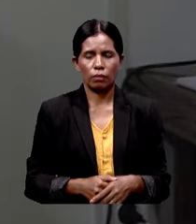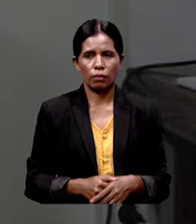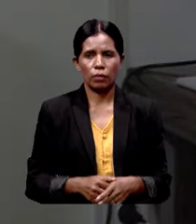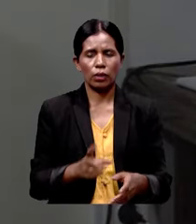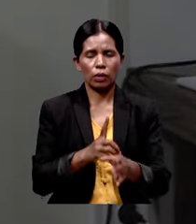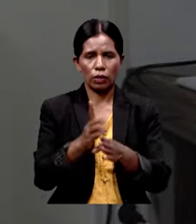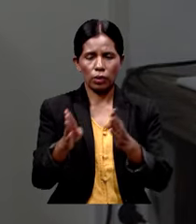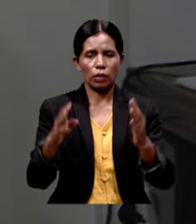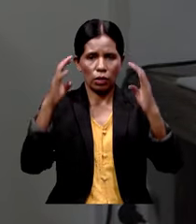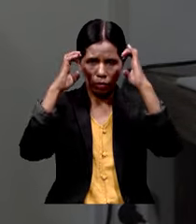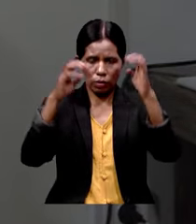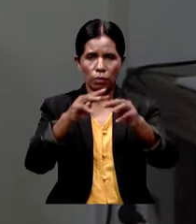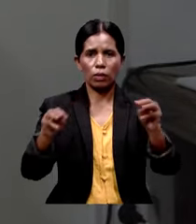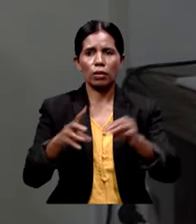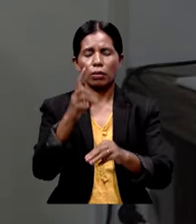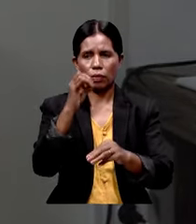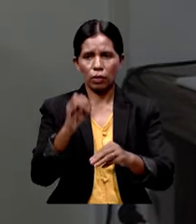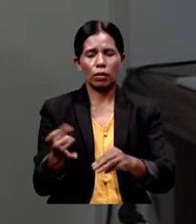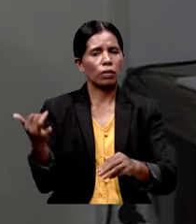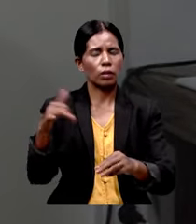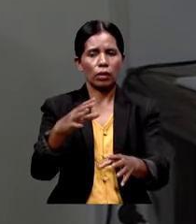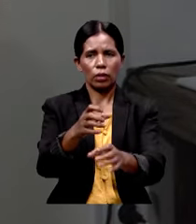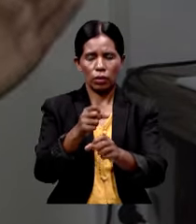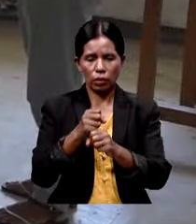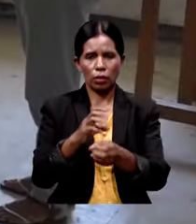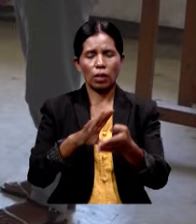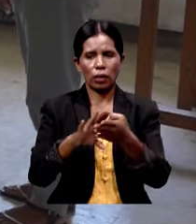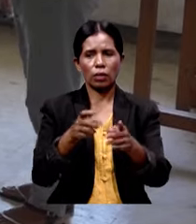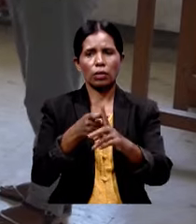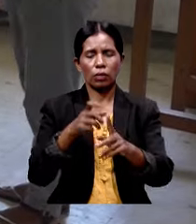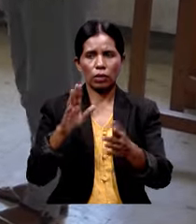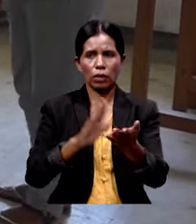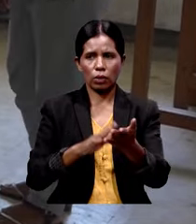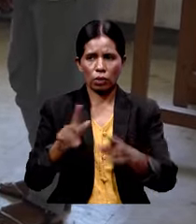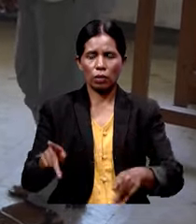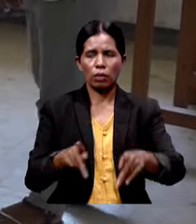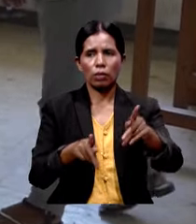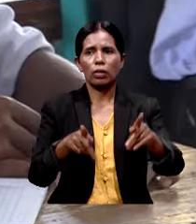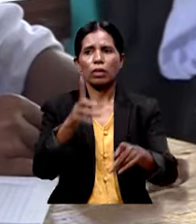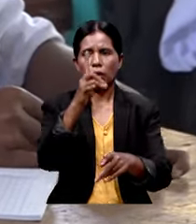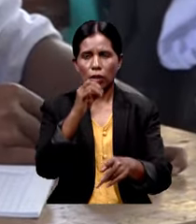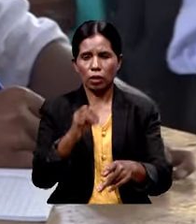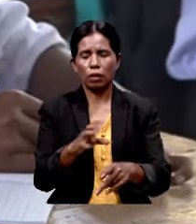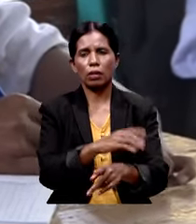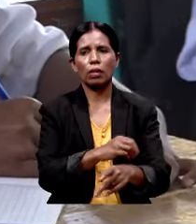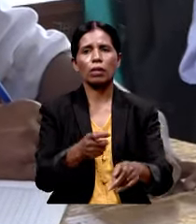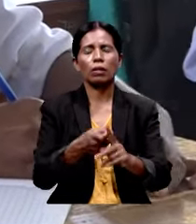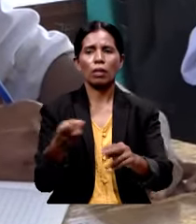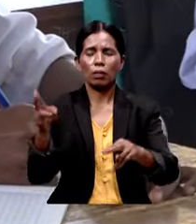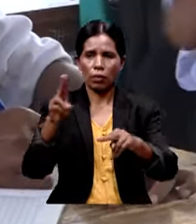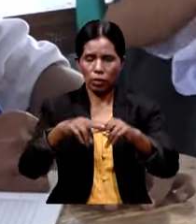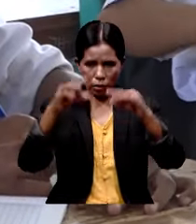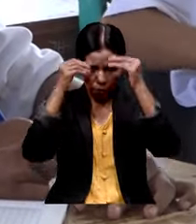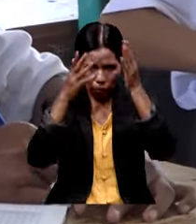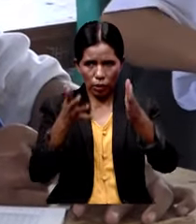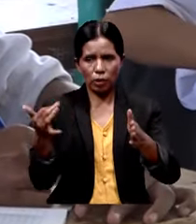Diretor Educação Município de Ilha Tete, Sira Simona, pedido russa escola pública Sira e a capital de Ilha, deve russa aumenta tam